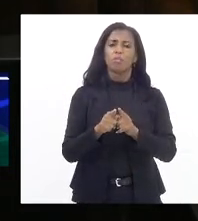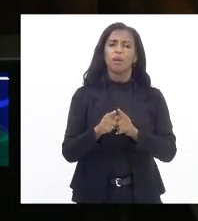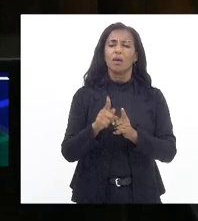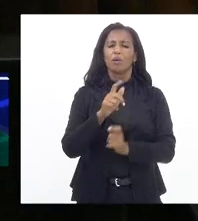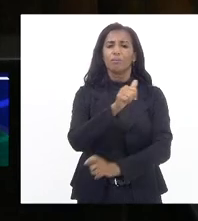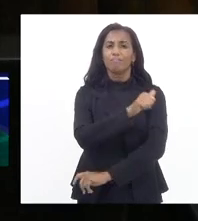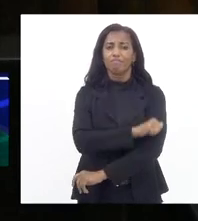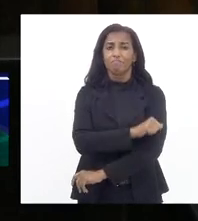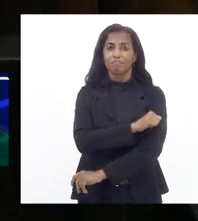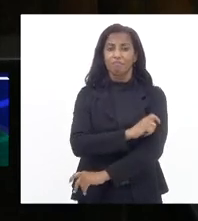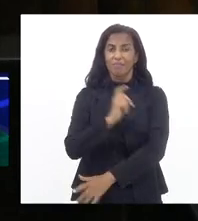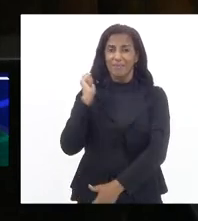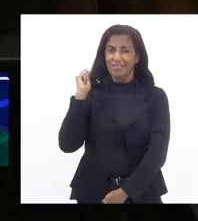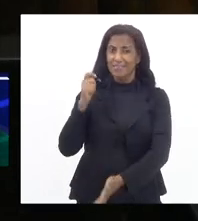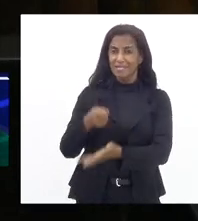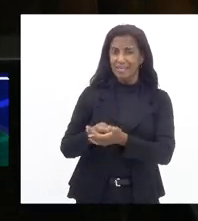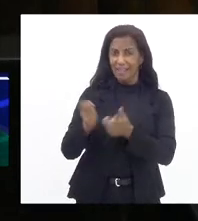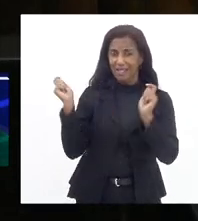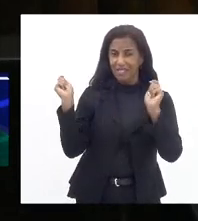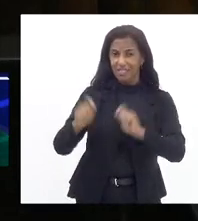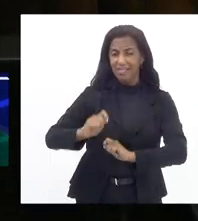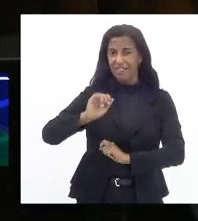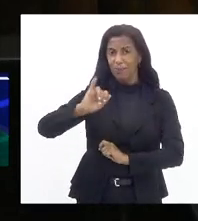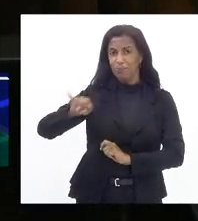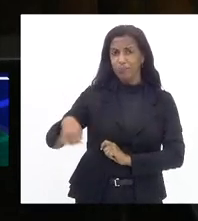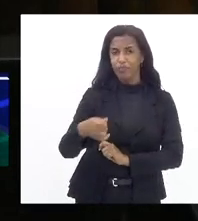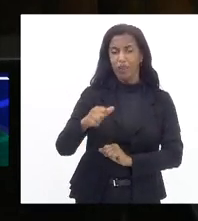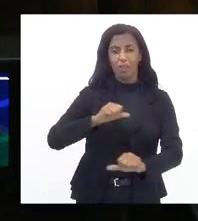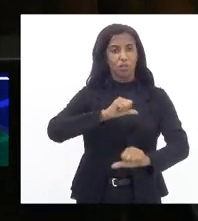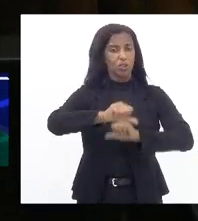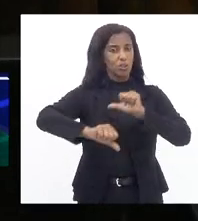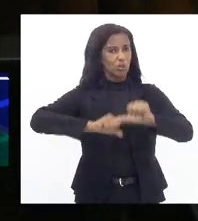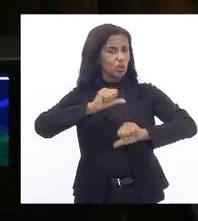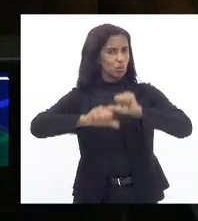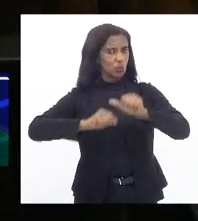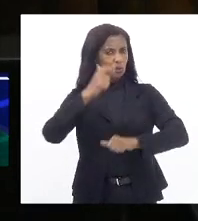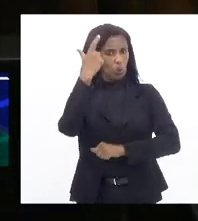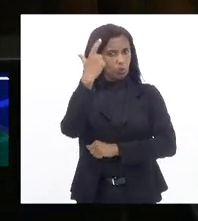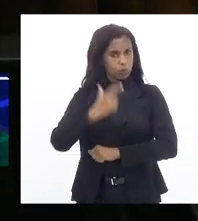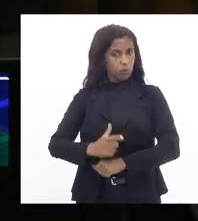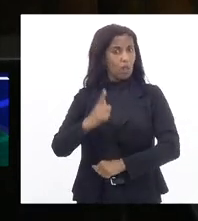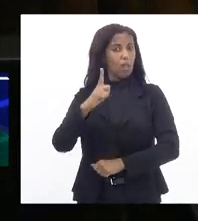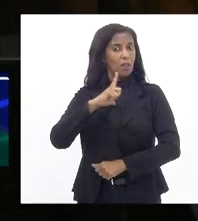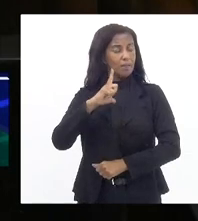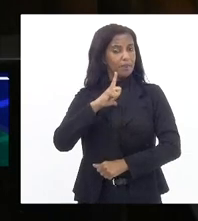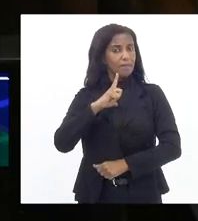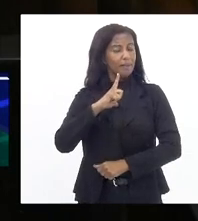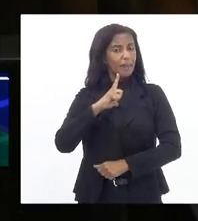Rejane, que aposta na possibilidade de mudança de atitude e comportamento. Portanto,